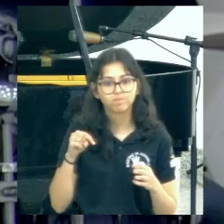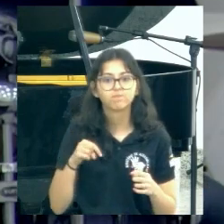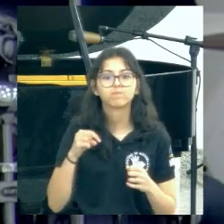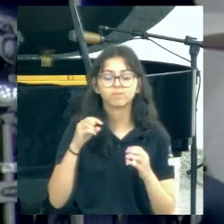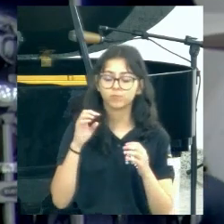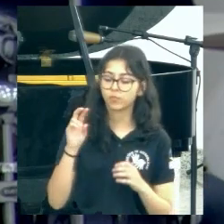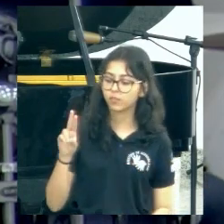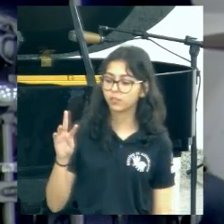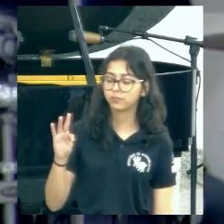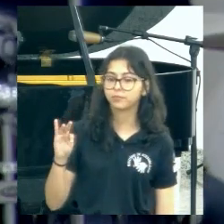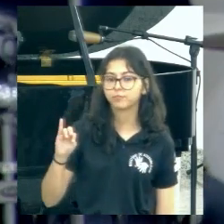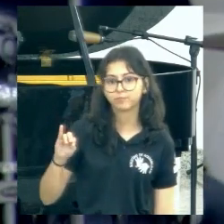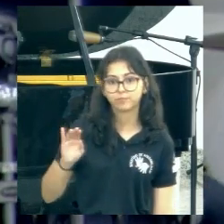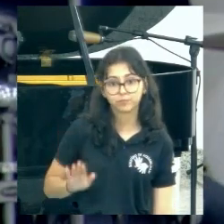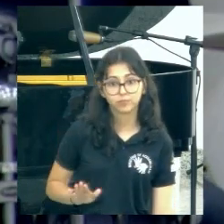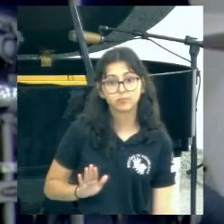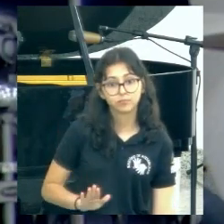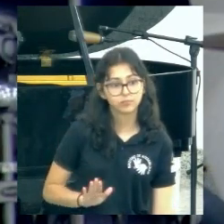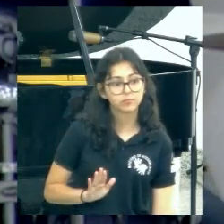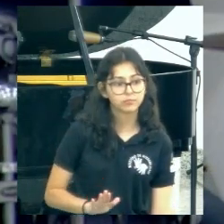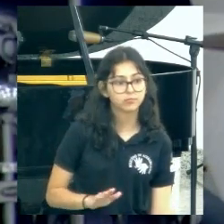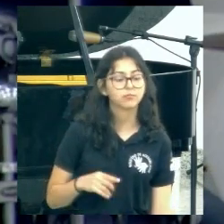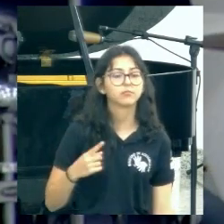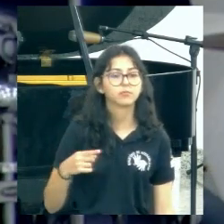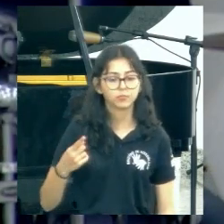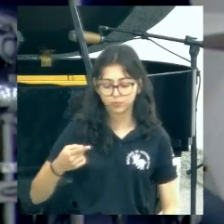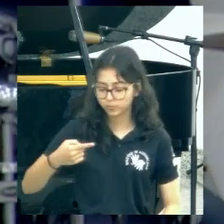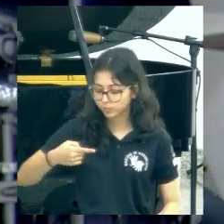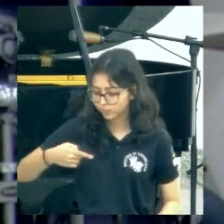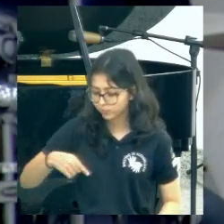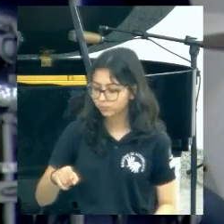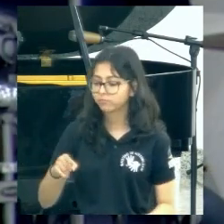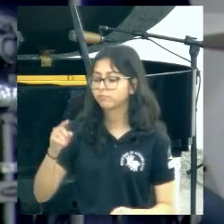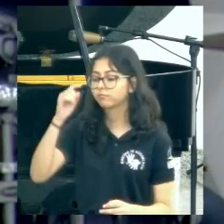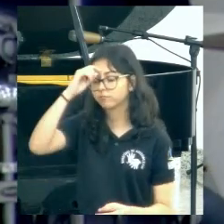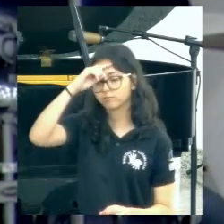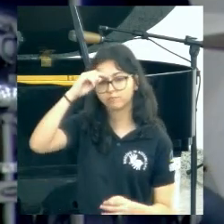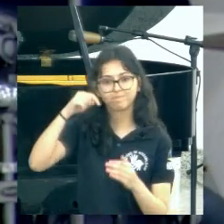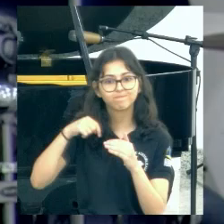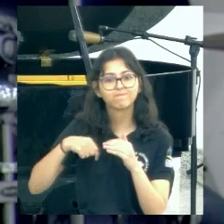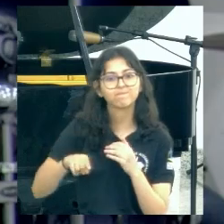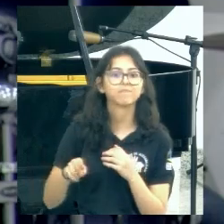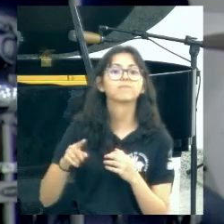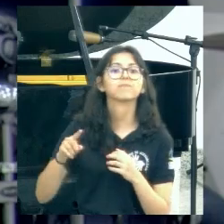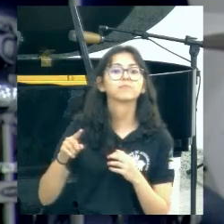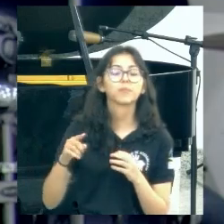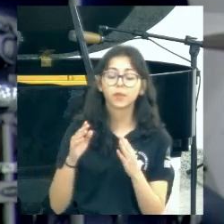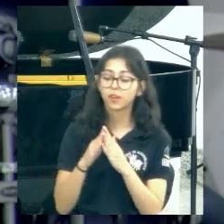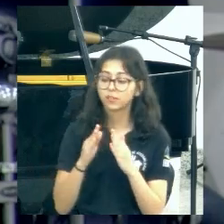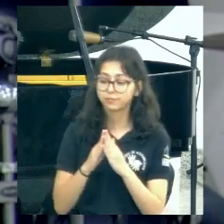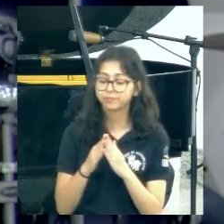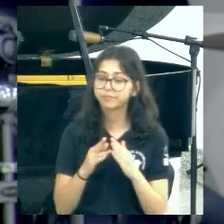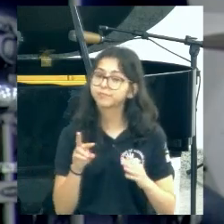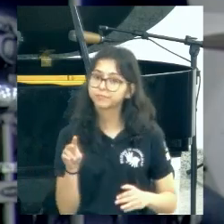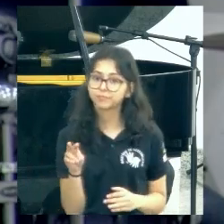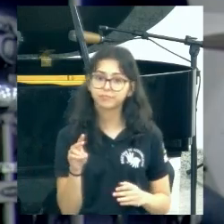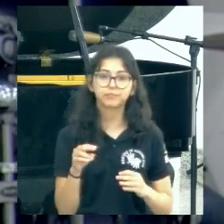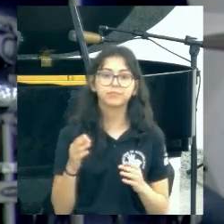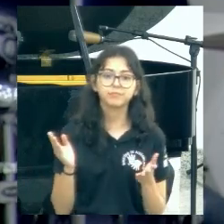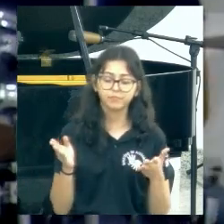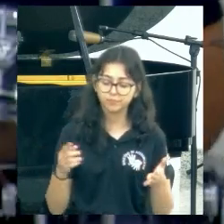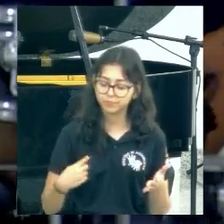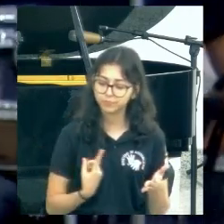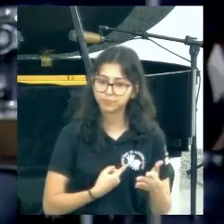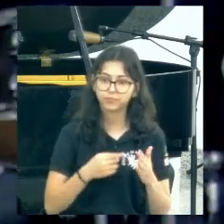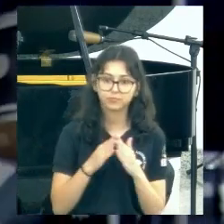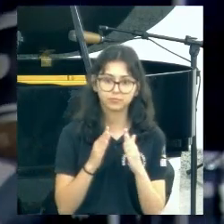o quarto, e depois do quarto para a casa da irmã mais velha, e depois para a nossa casa. E esta cadeira de rodas,